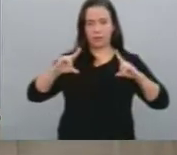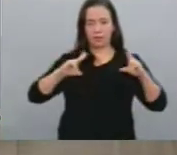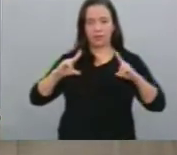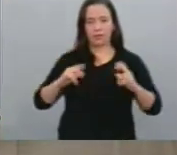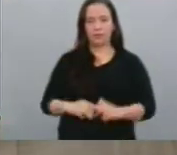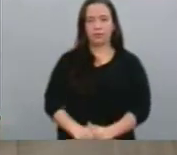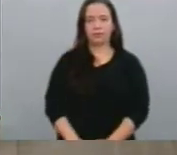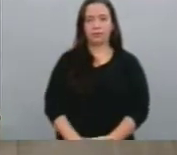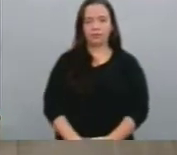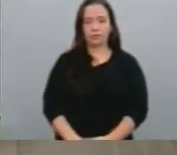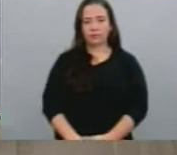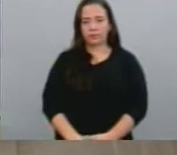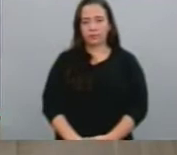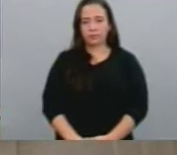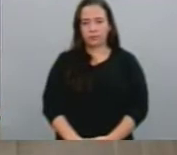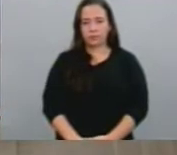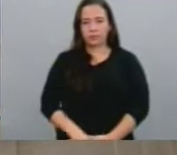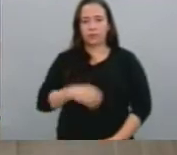impressionante isso.